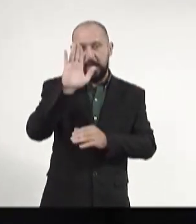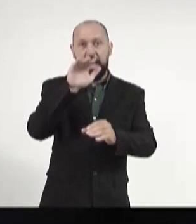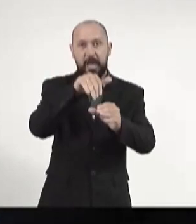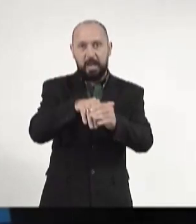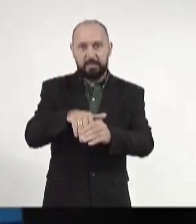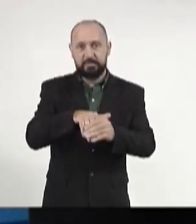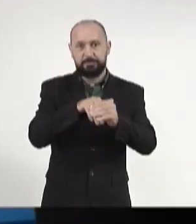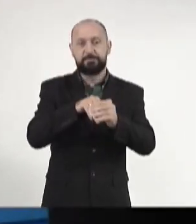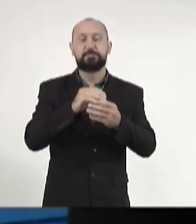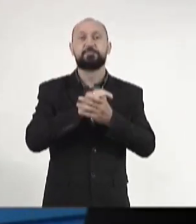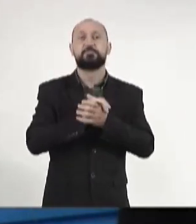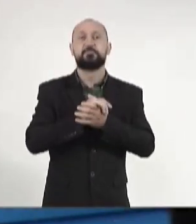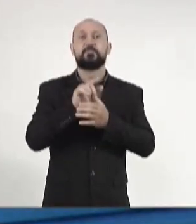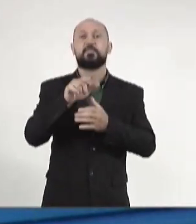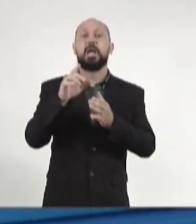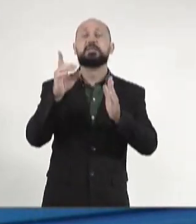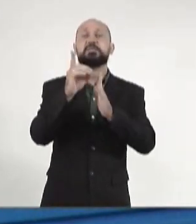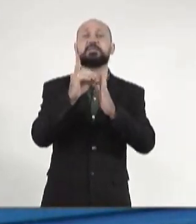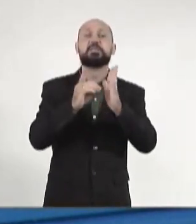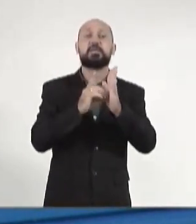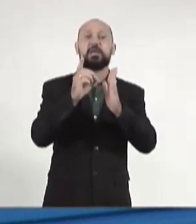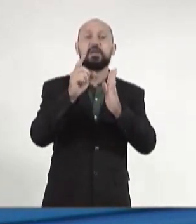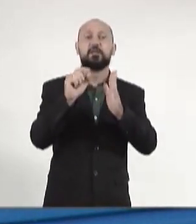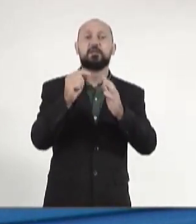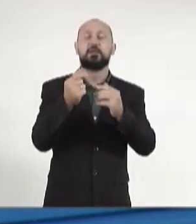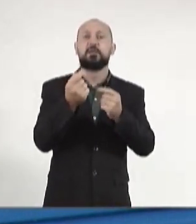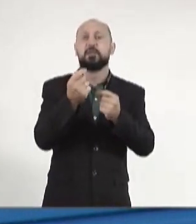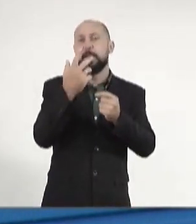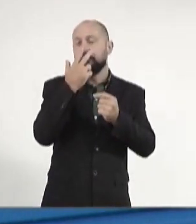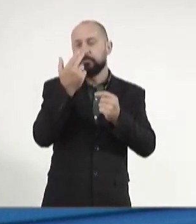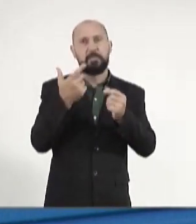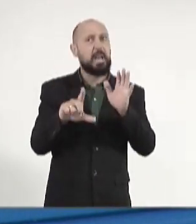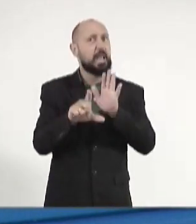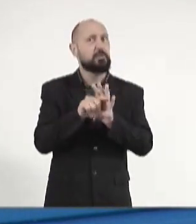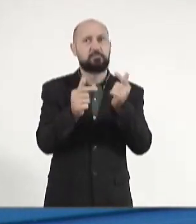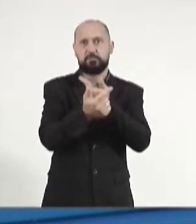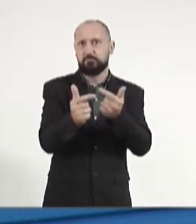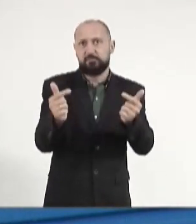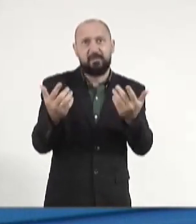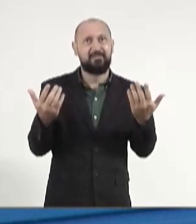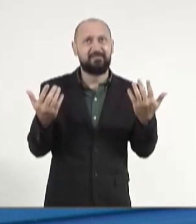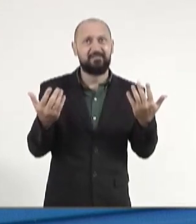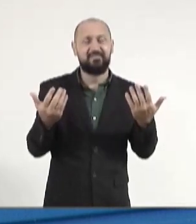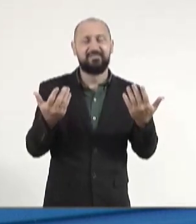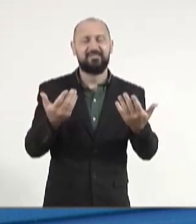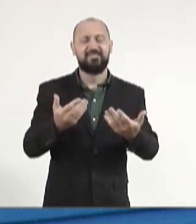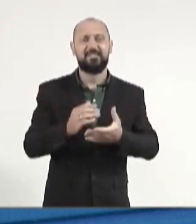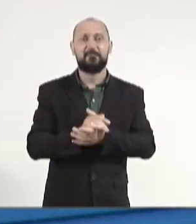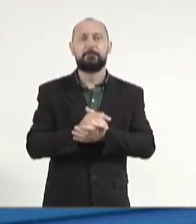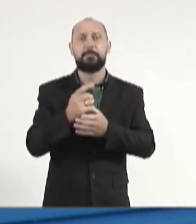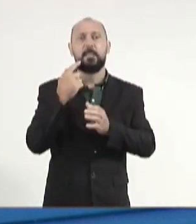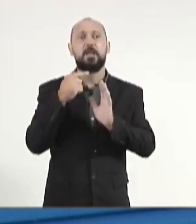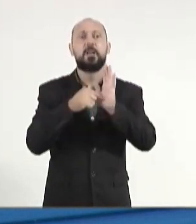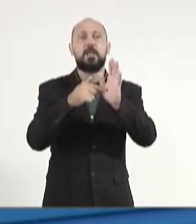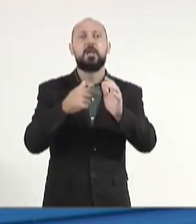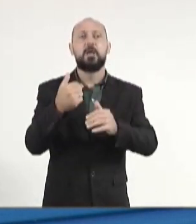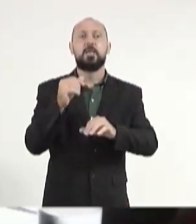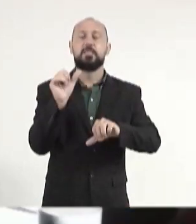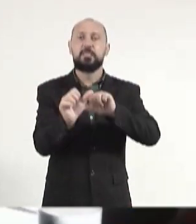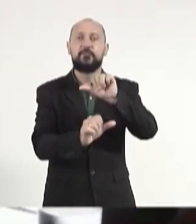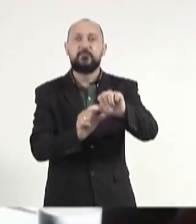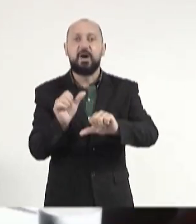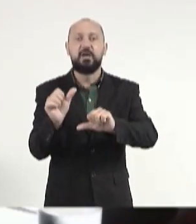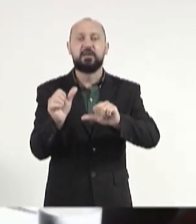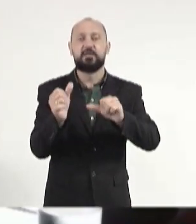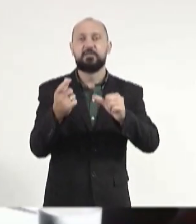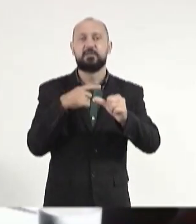as eleições, e esse decreto, que é absolutamente ilegal, ele